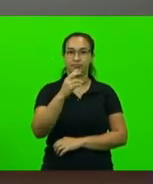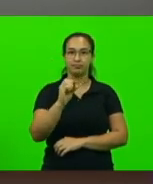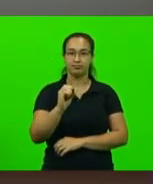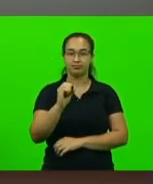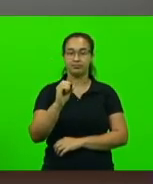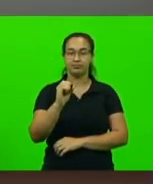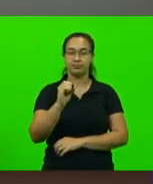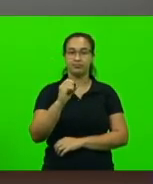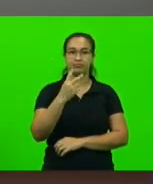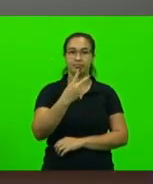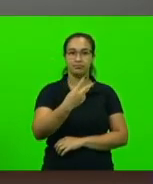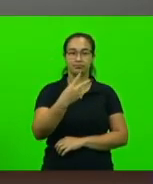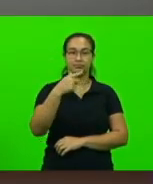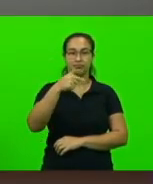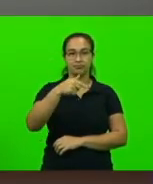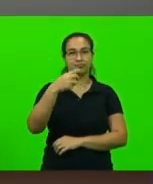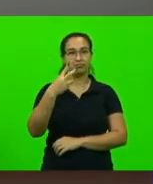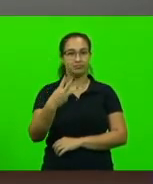273/21,